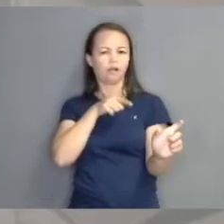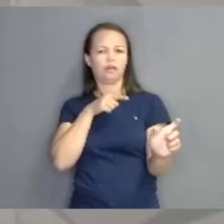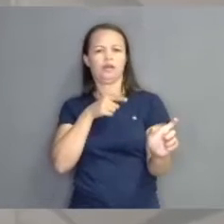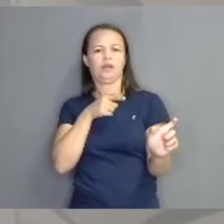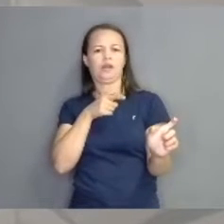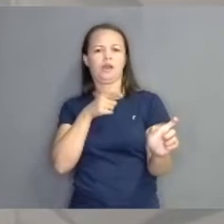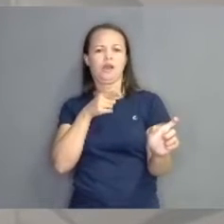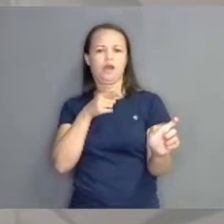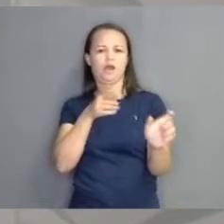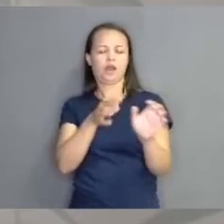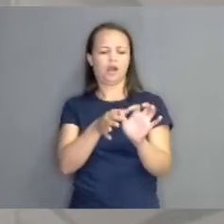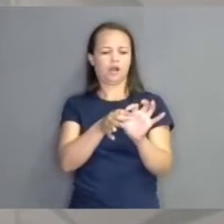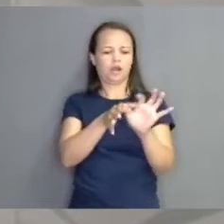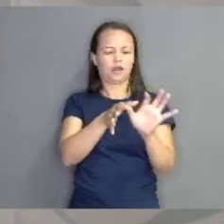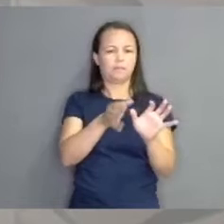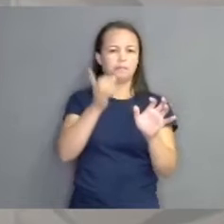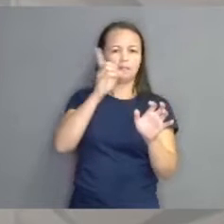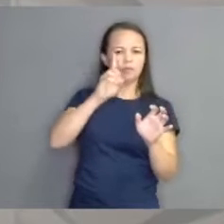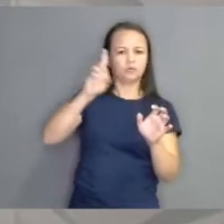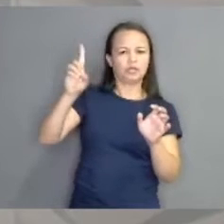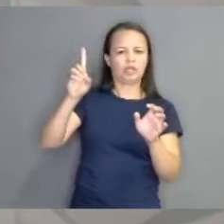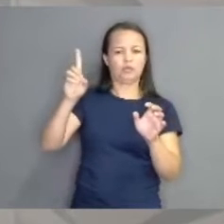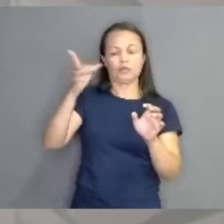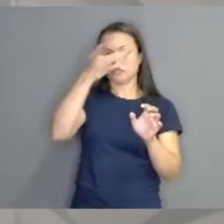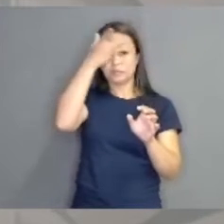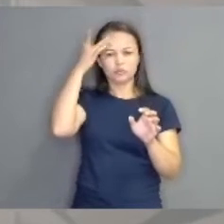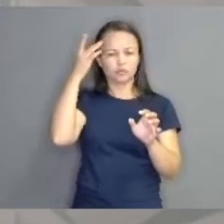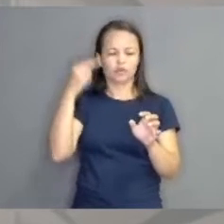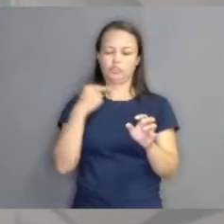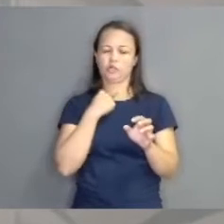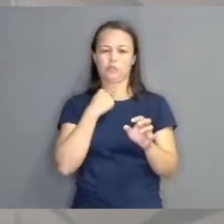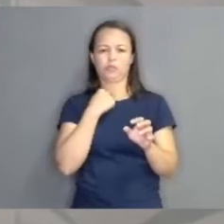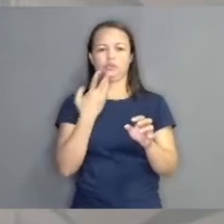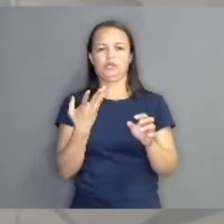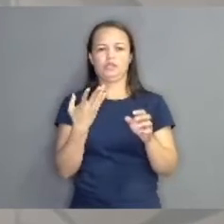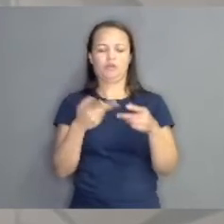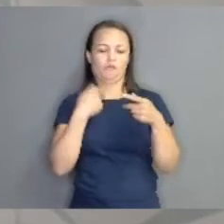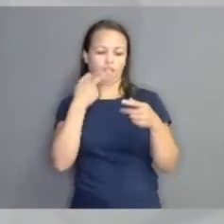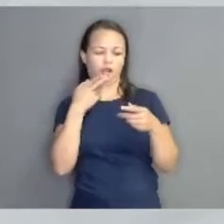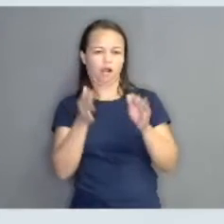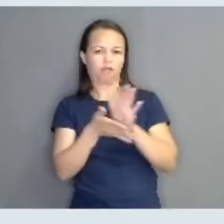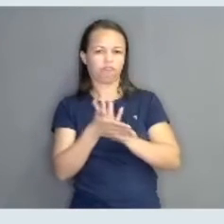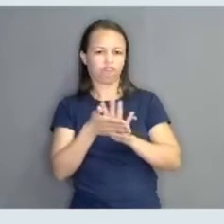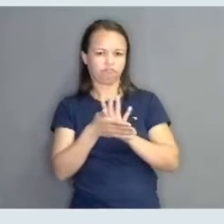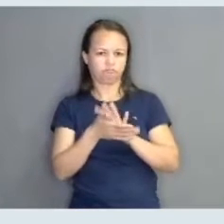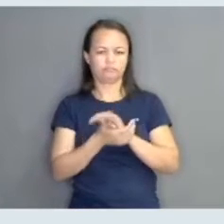Deus, ninguém poderia questionar. Vamos abrir a imagem novamente.